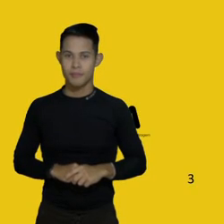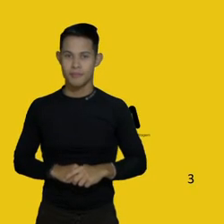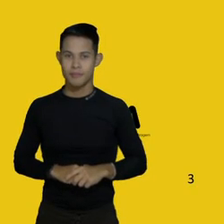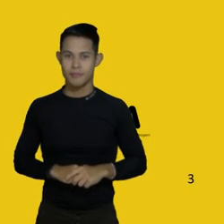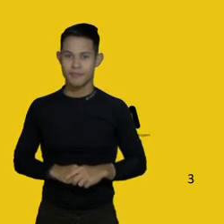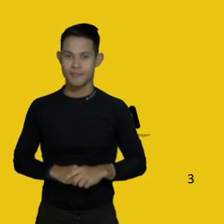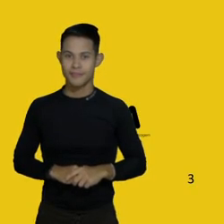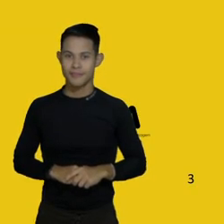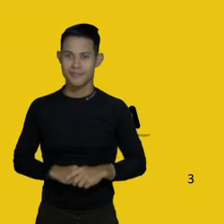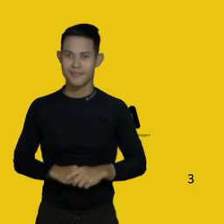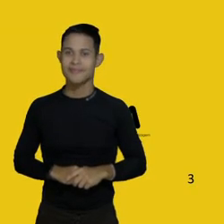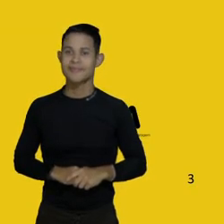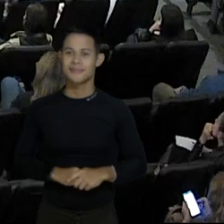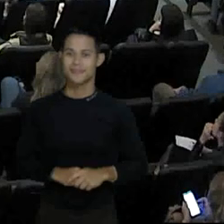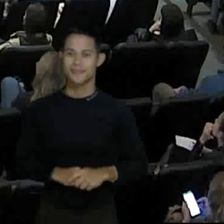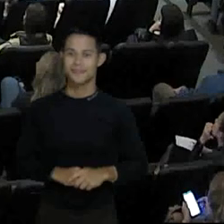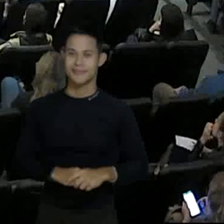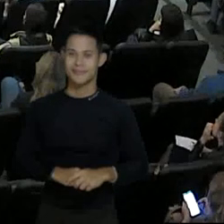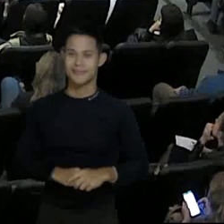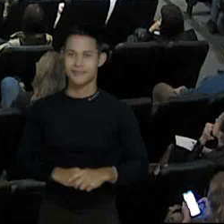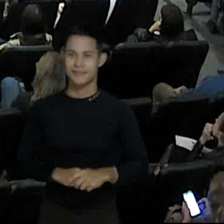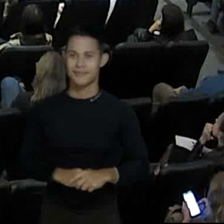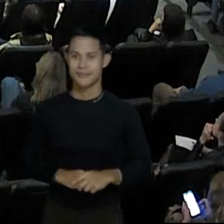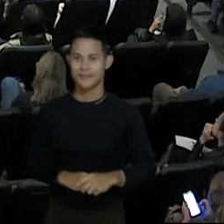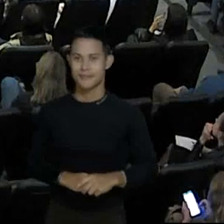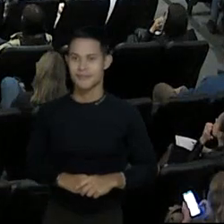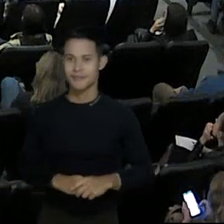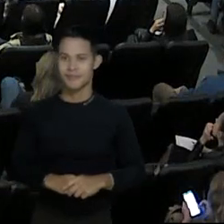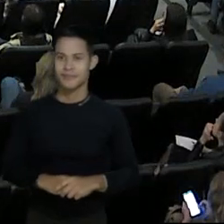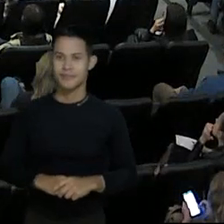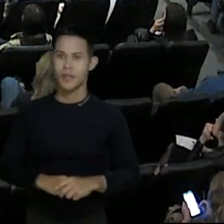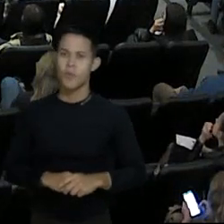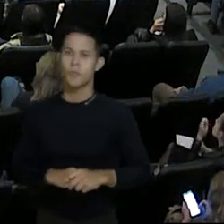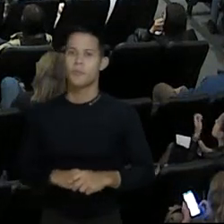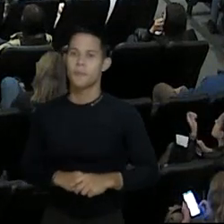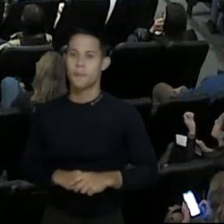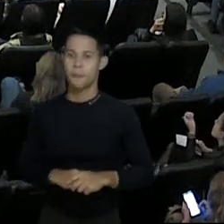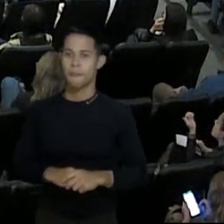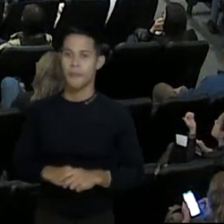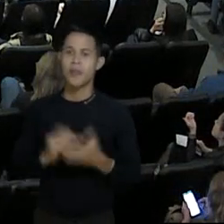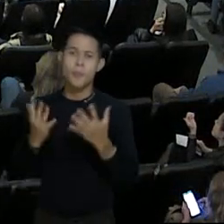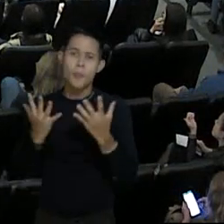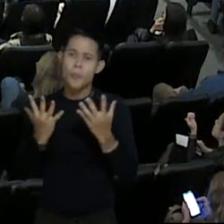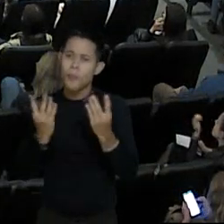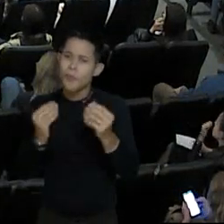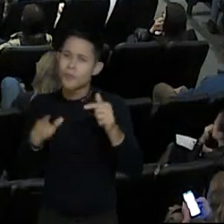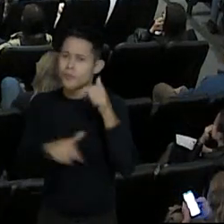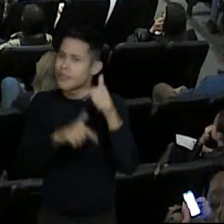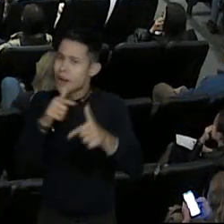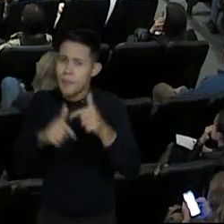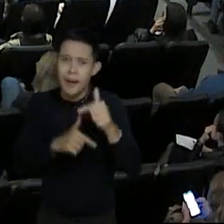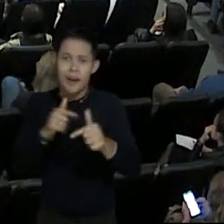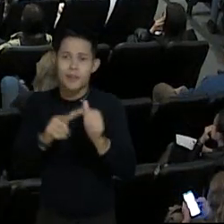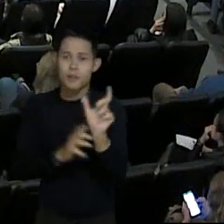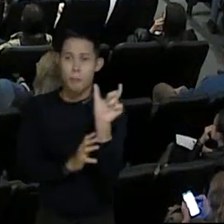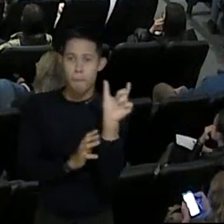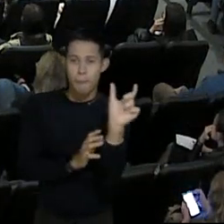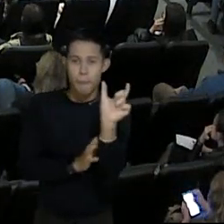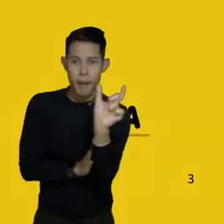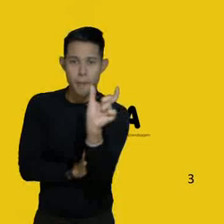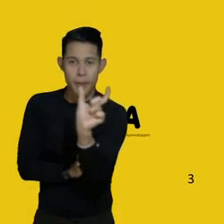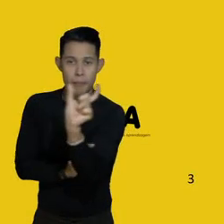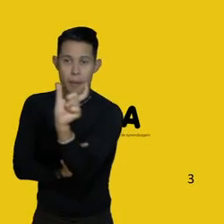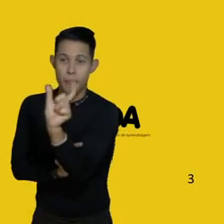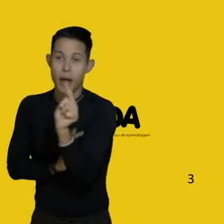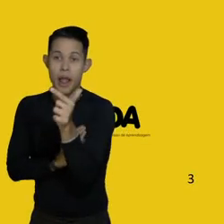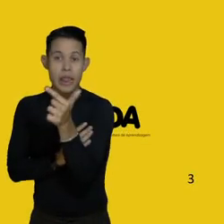nessa aqui não esse daqui então diversas tarefas que eles dão de palavras que não existe né para eles